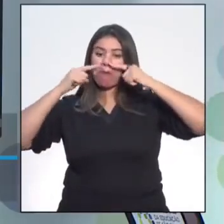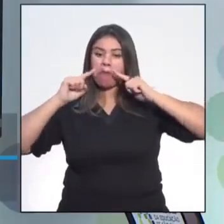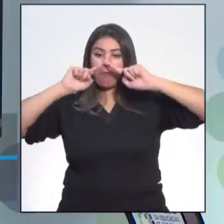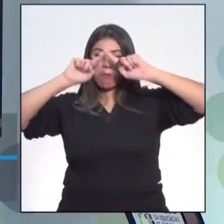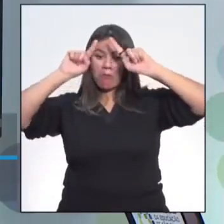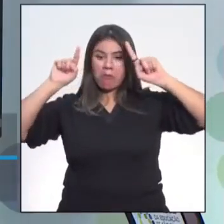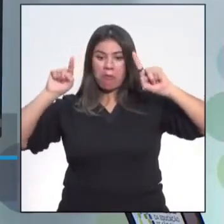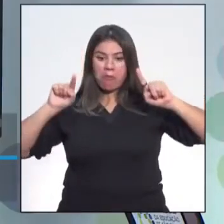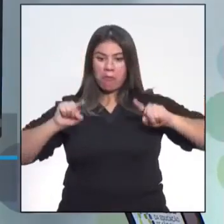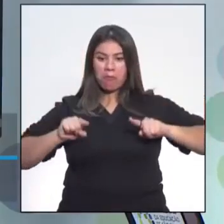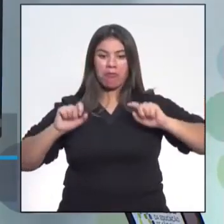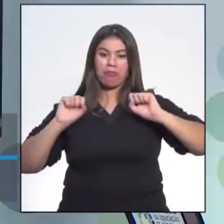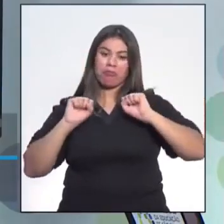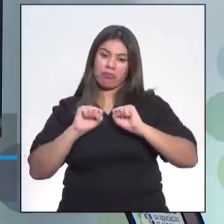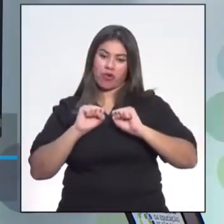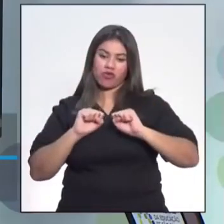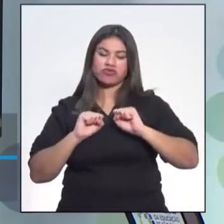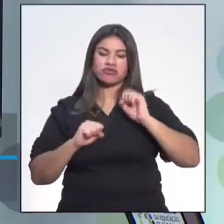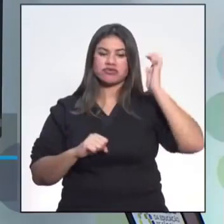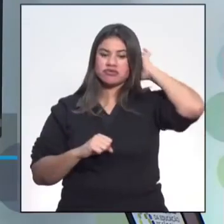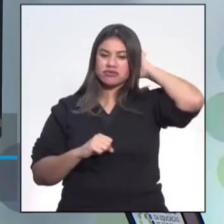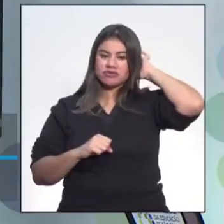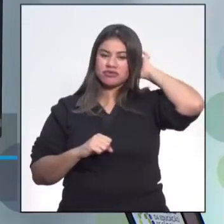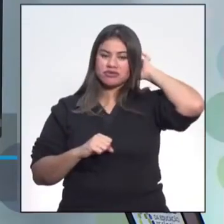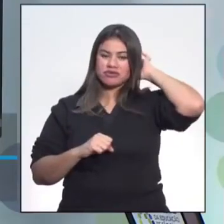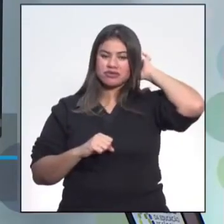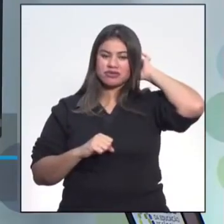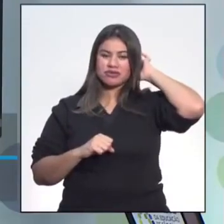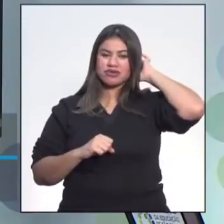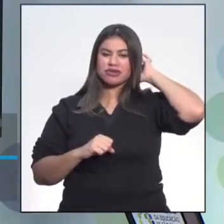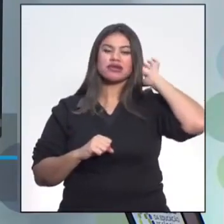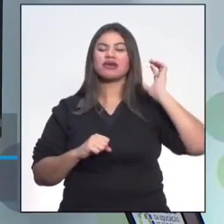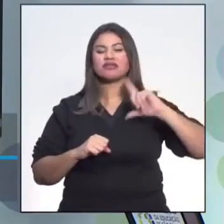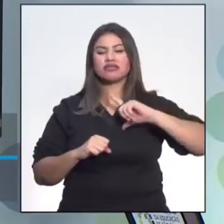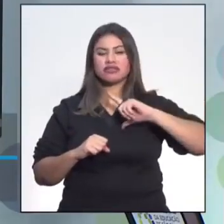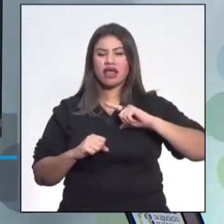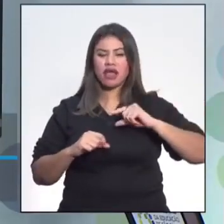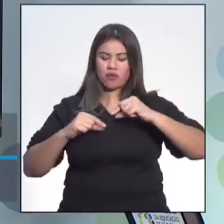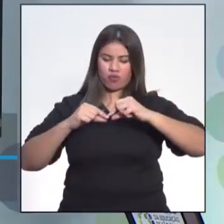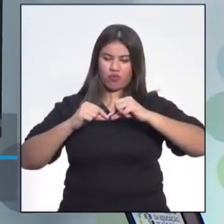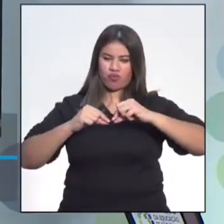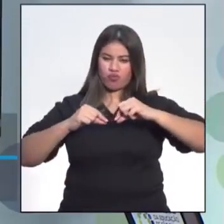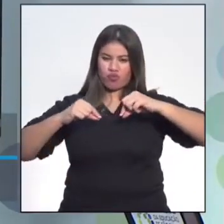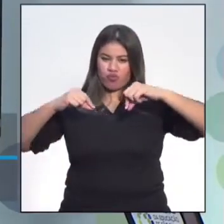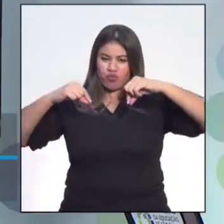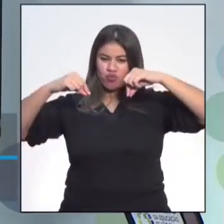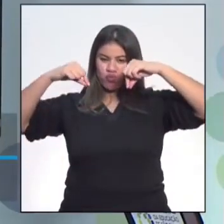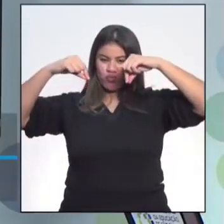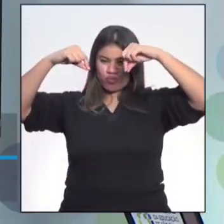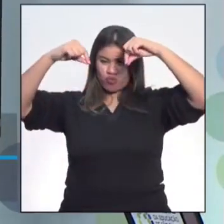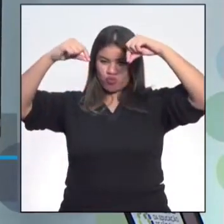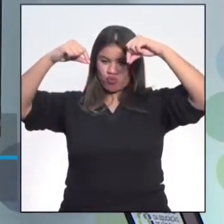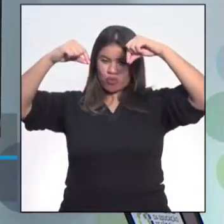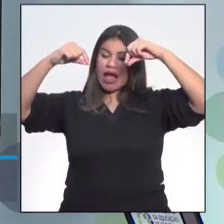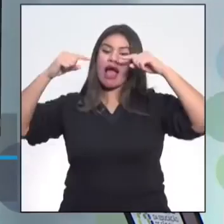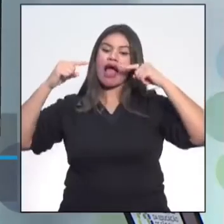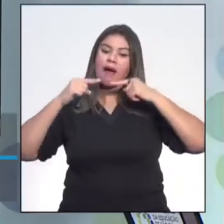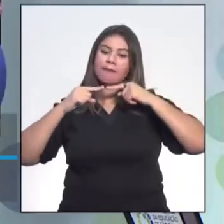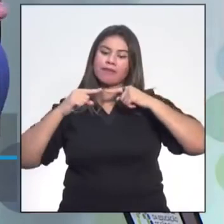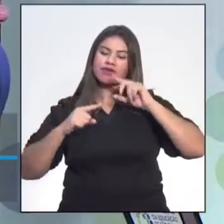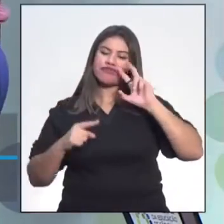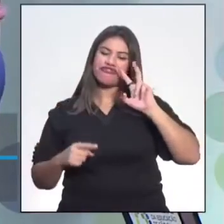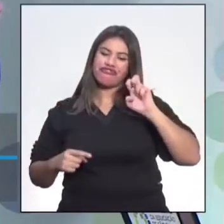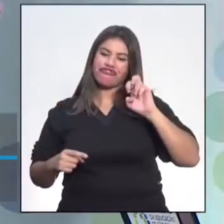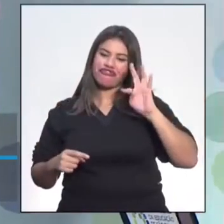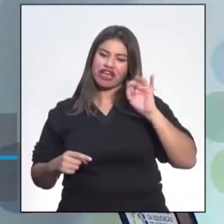ela tem esse biquinho aqui, essa pontinha lá embaixo, que é o vértice, quando está com a concavidade voltada para cima, tá bom? Então, deixa eu mostrar